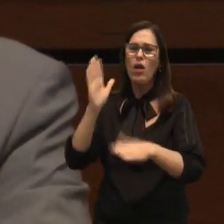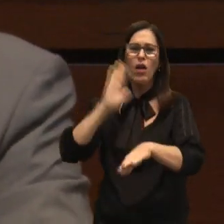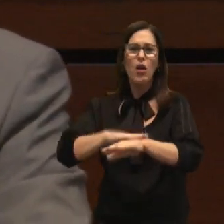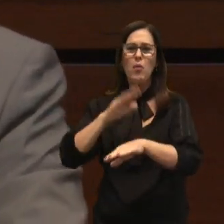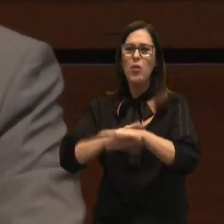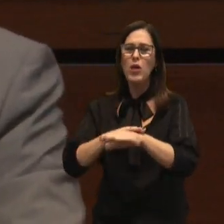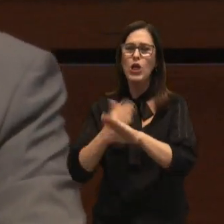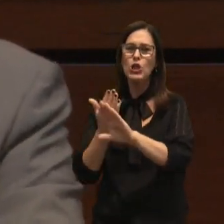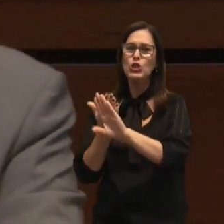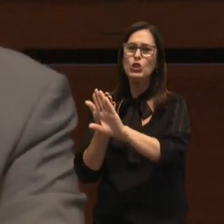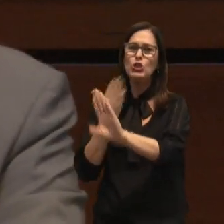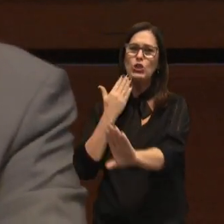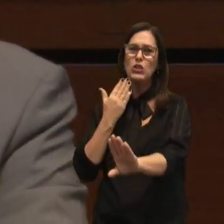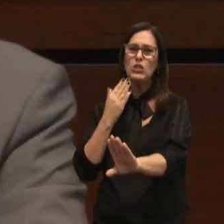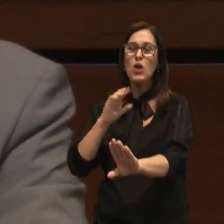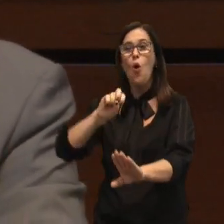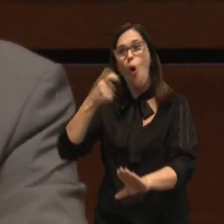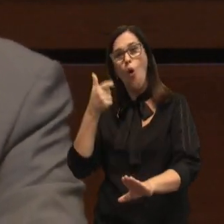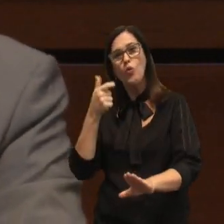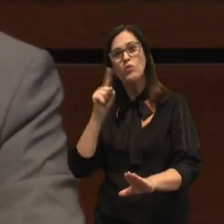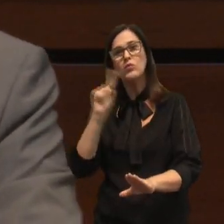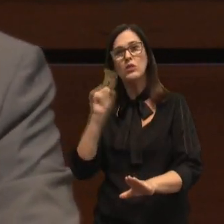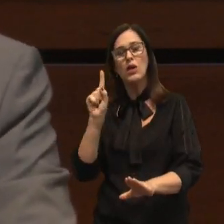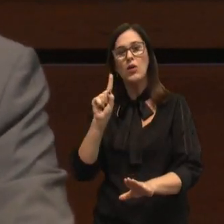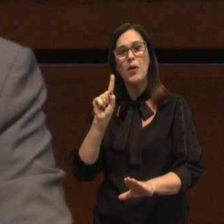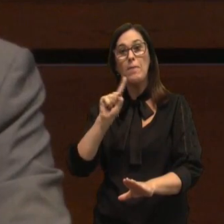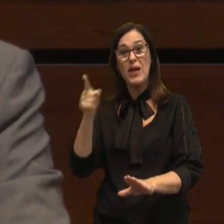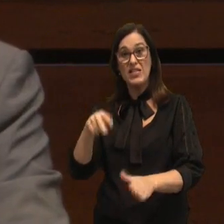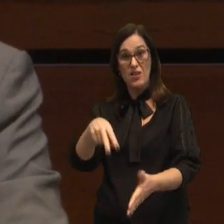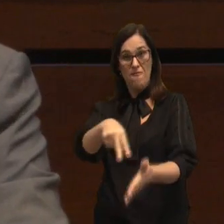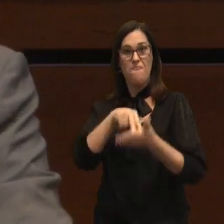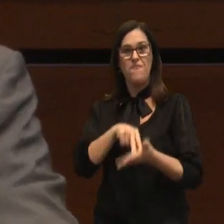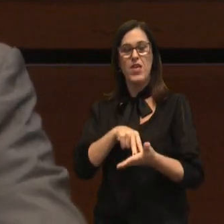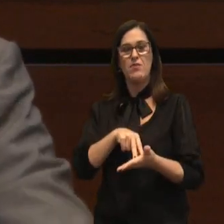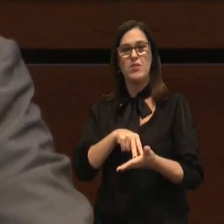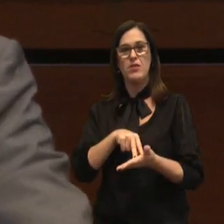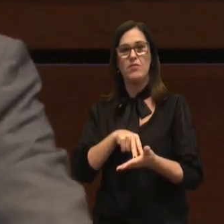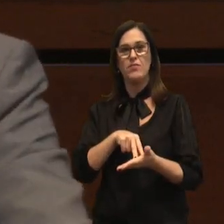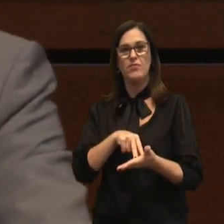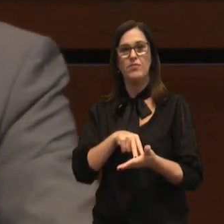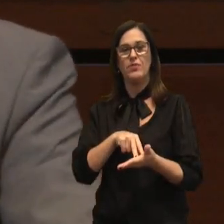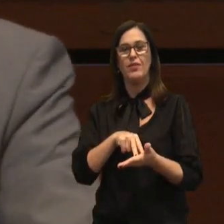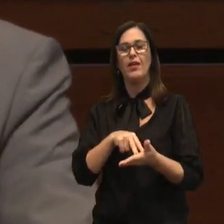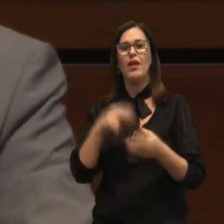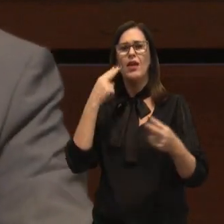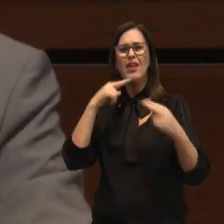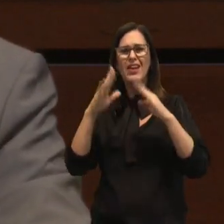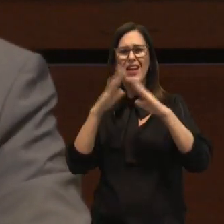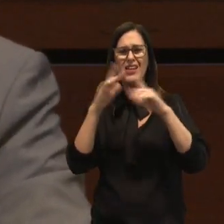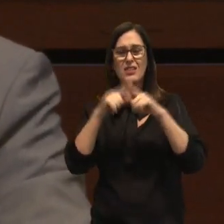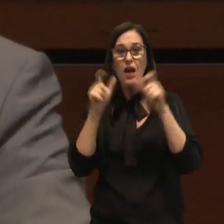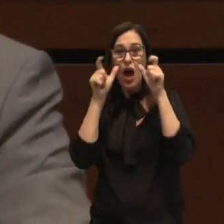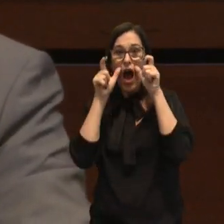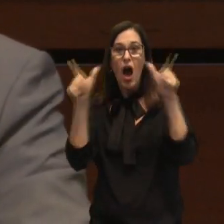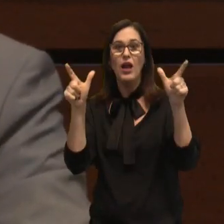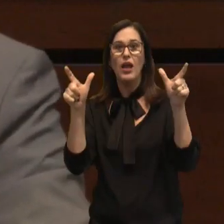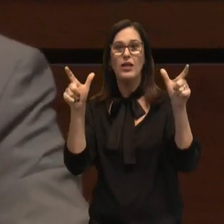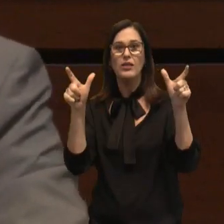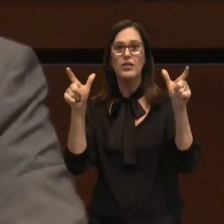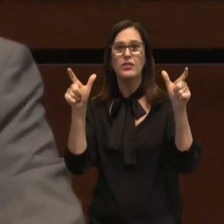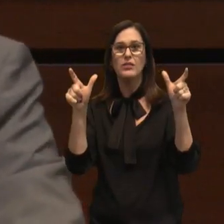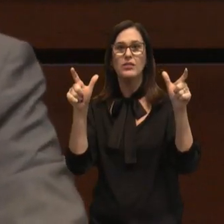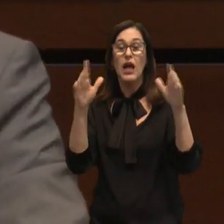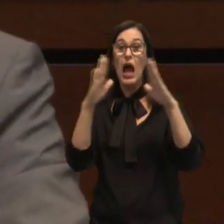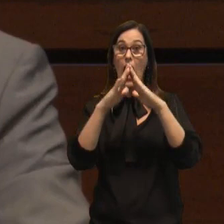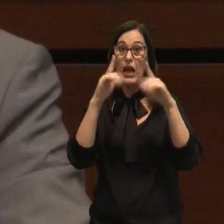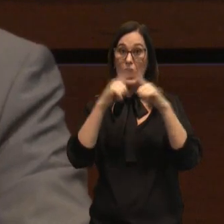de distanciamento ou não, mas que sigamos firmes neste hino que diz: igreja alerta,